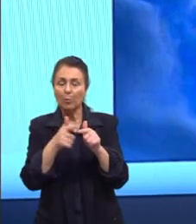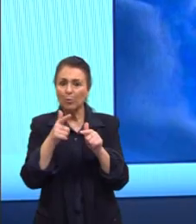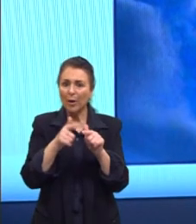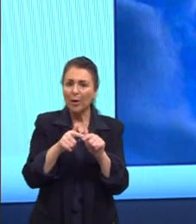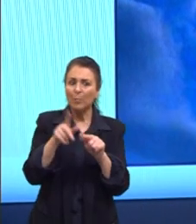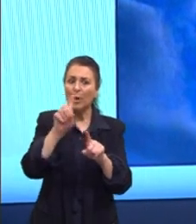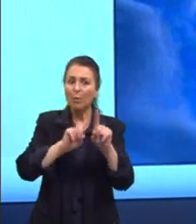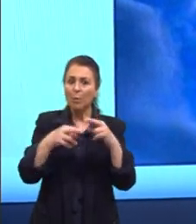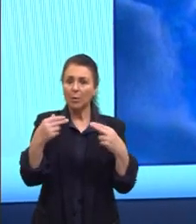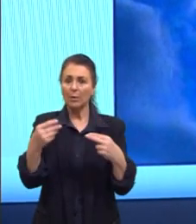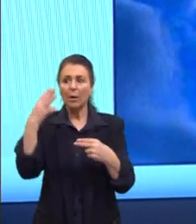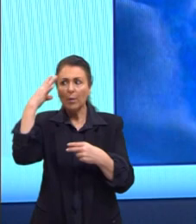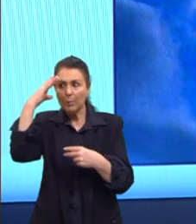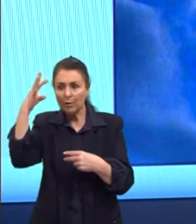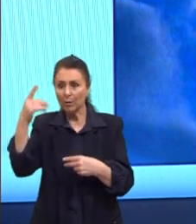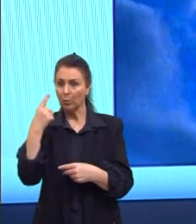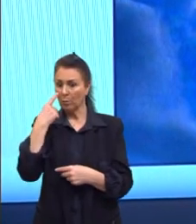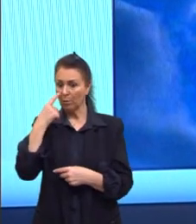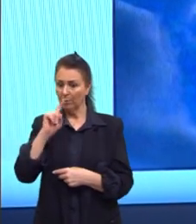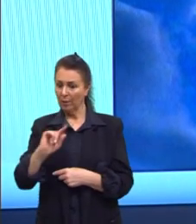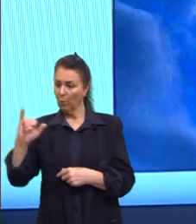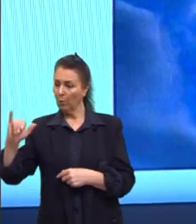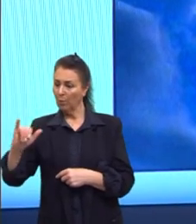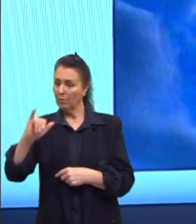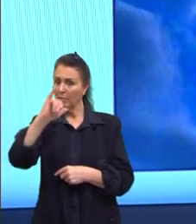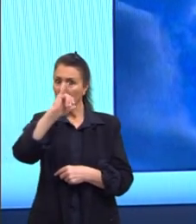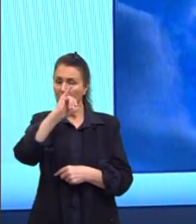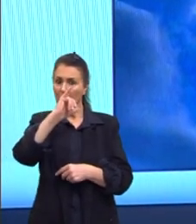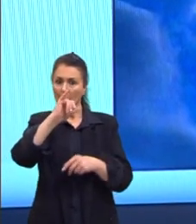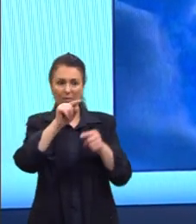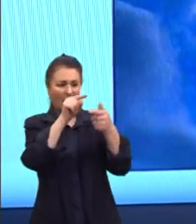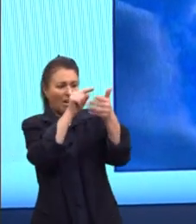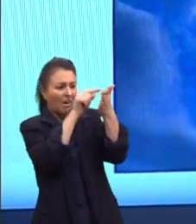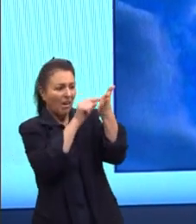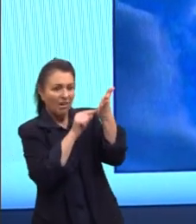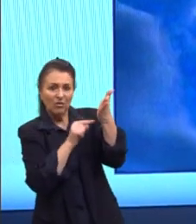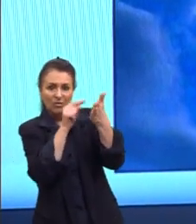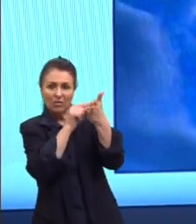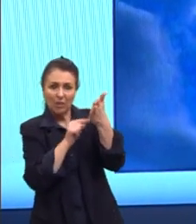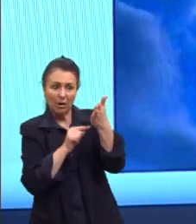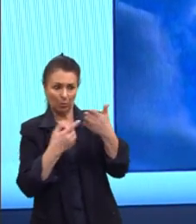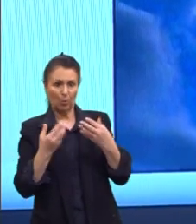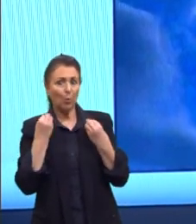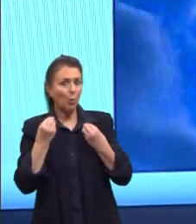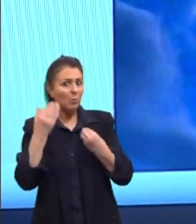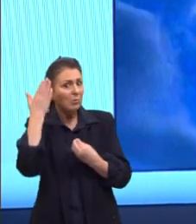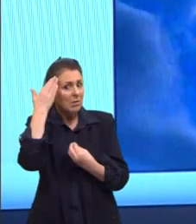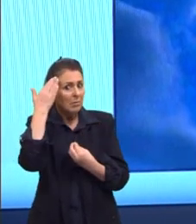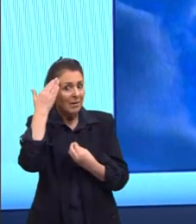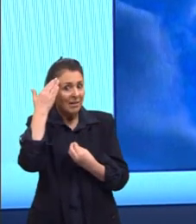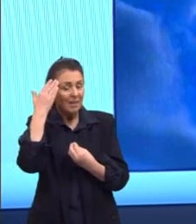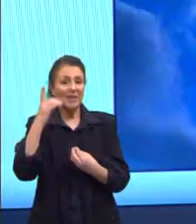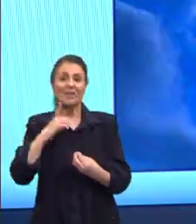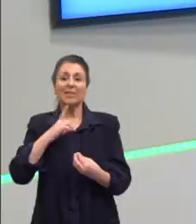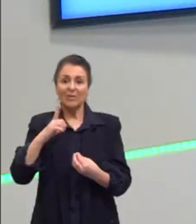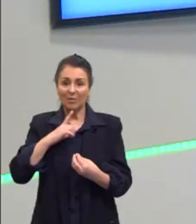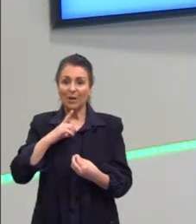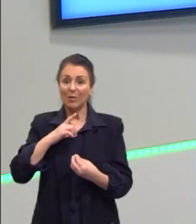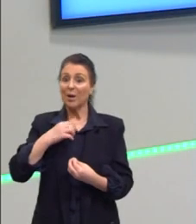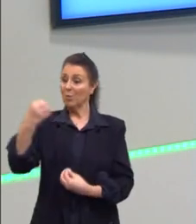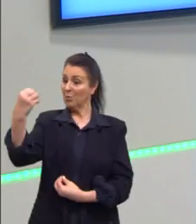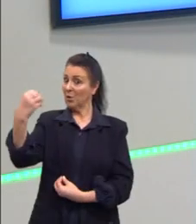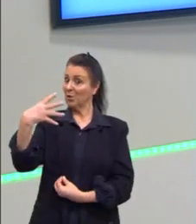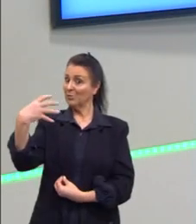Danos imagina que vocês não estão enxergando que o avião tem uma rachadura fazer só interno não tem como saber se não tiver um equipamento de